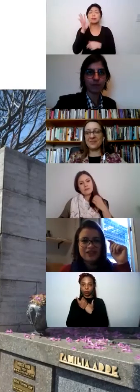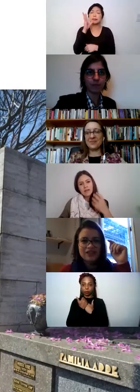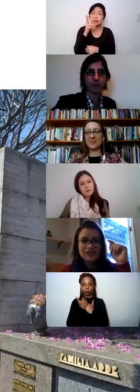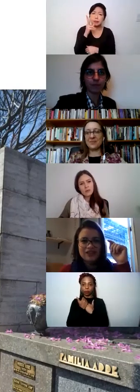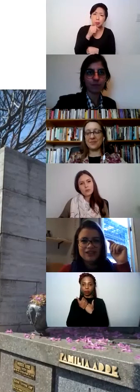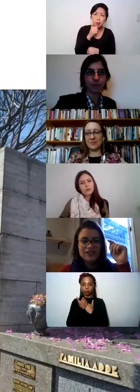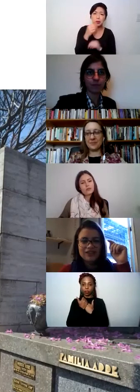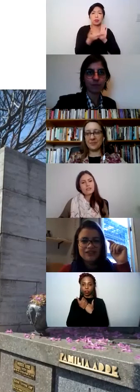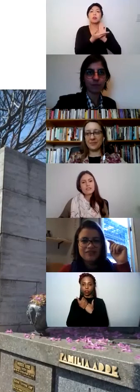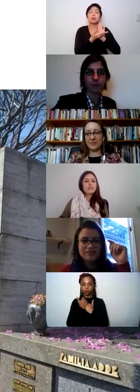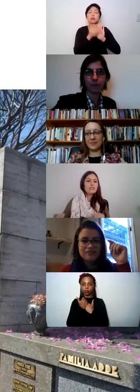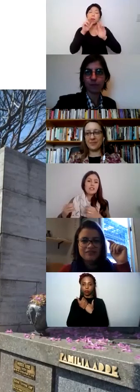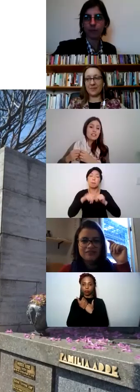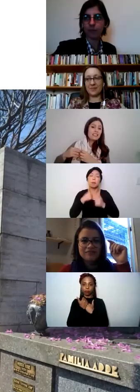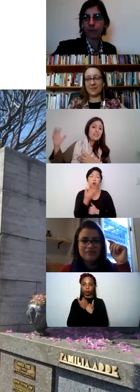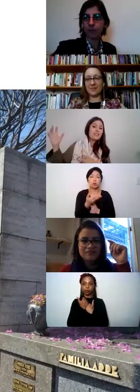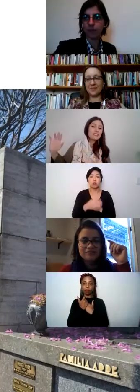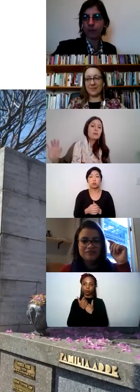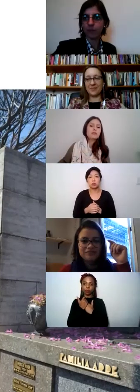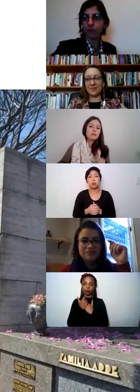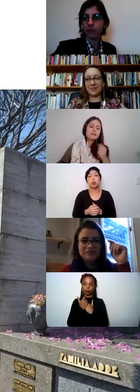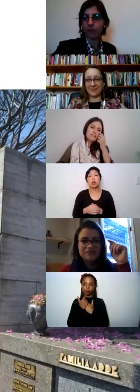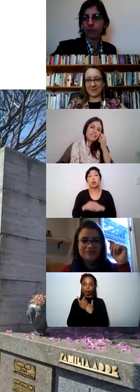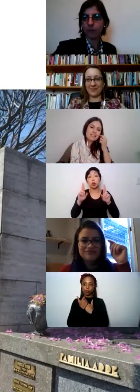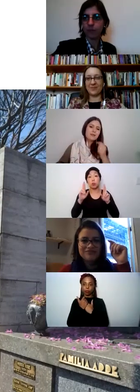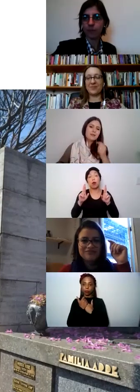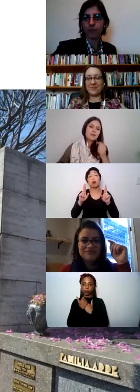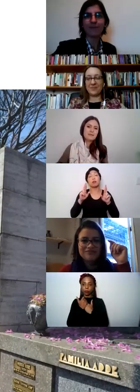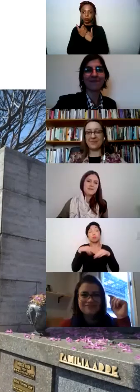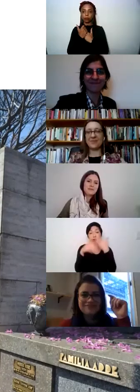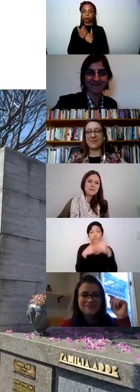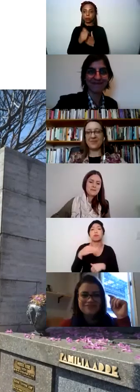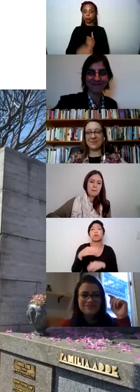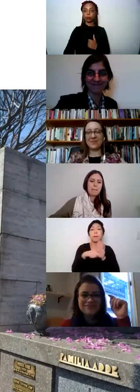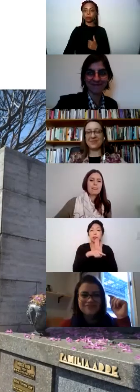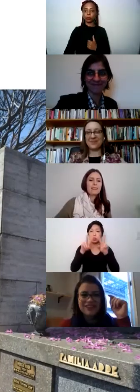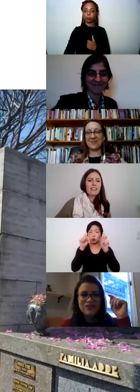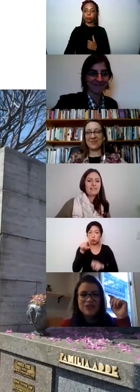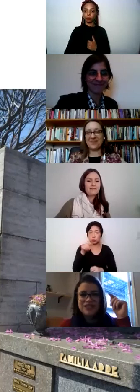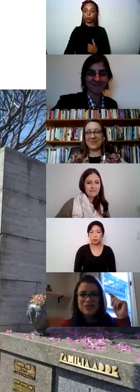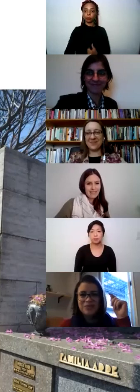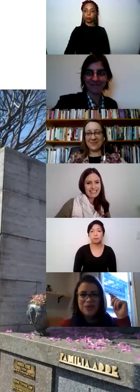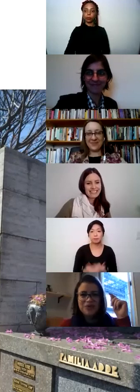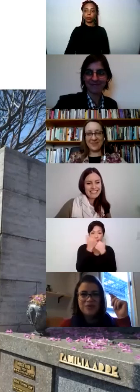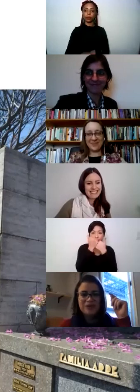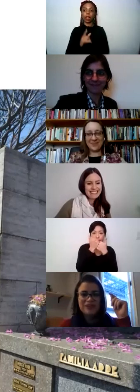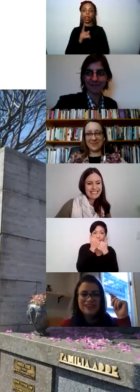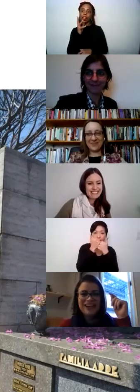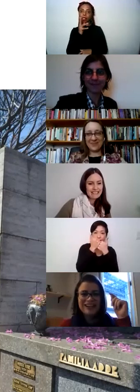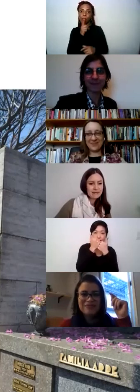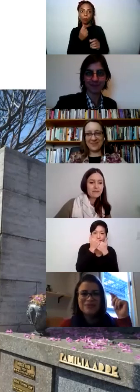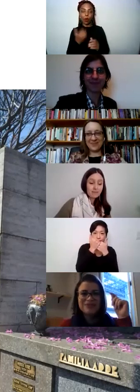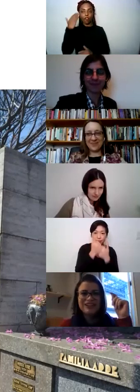é muito por conta das questões eu acho que ainda vai crescer muito as pesquisas a respeito dela não sei se eu posso